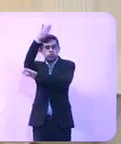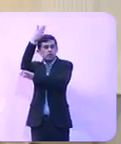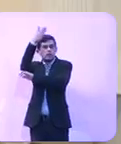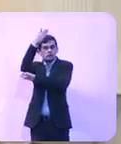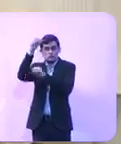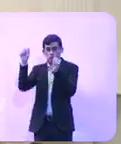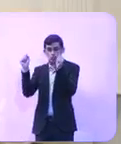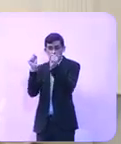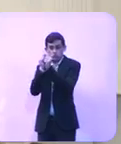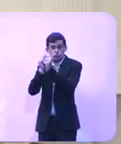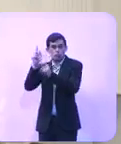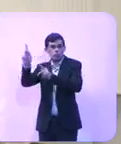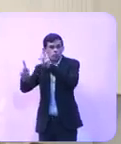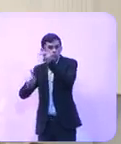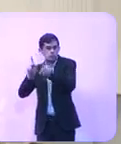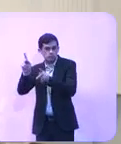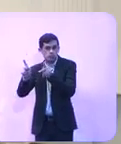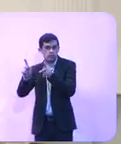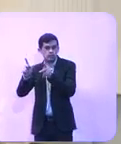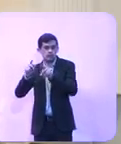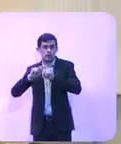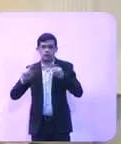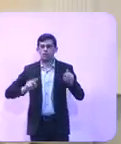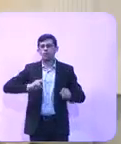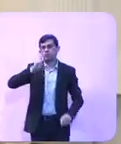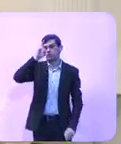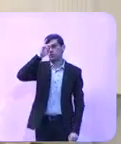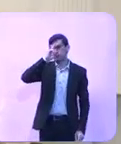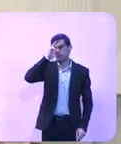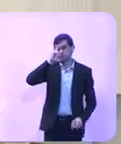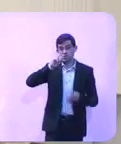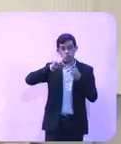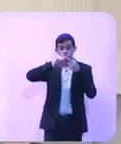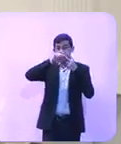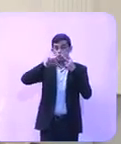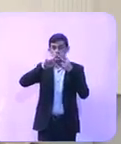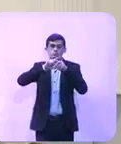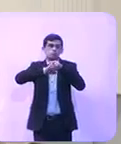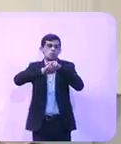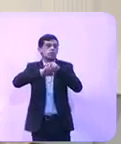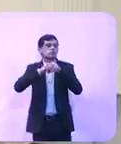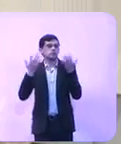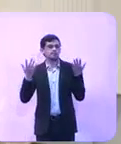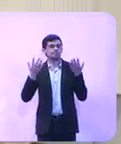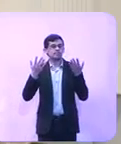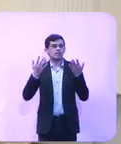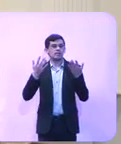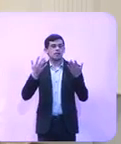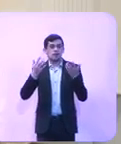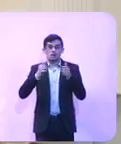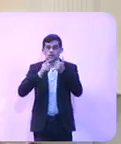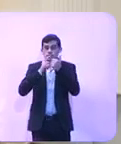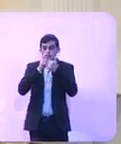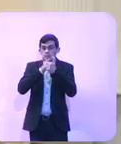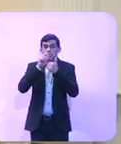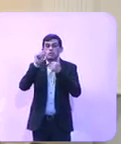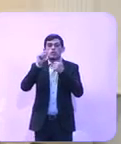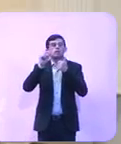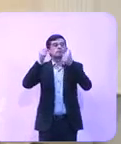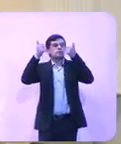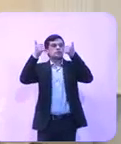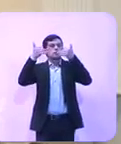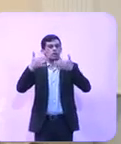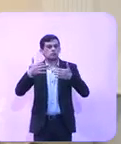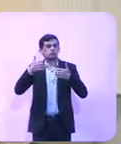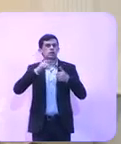seu povo. Eu me lembro de duas cenas interessantes da história. Uma delas foi retratada